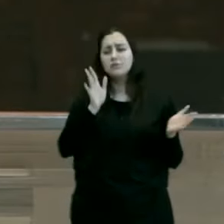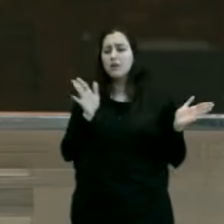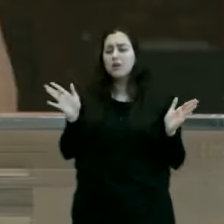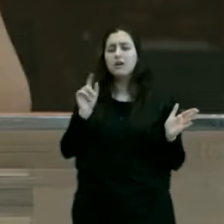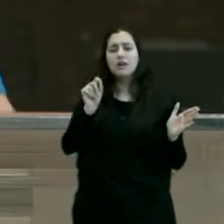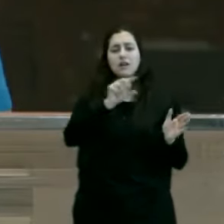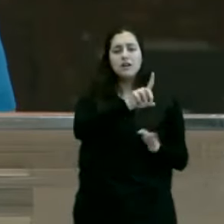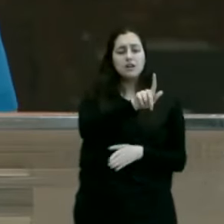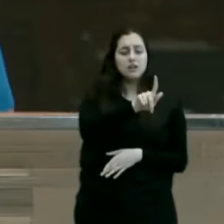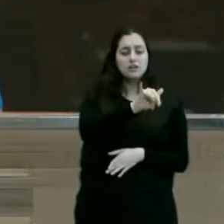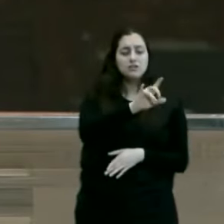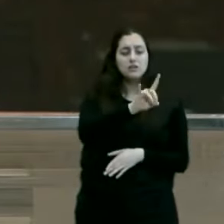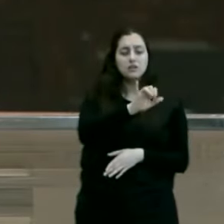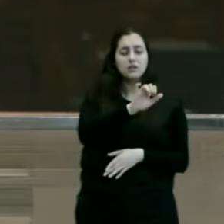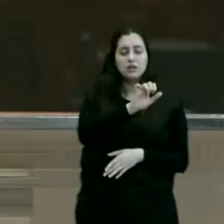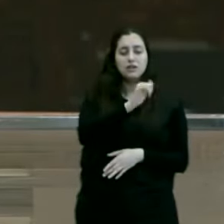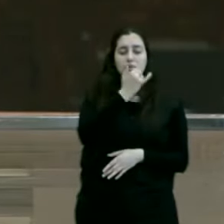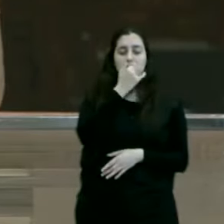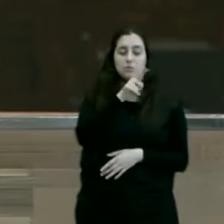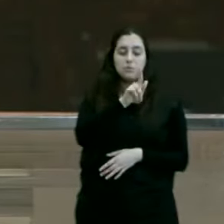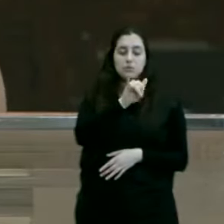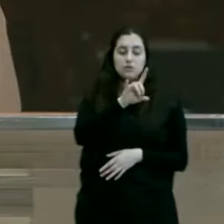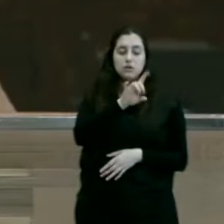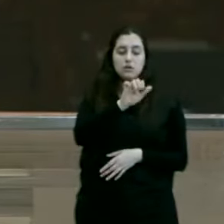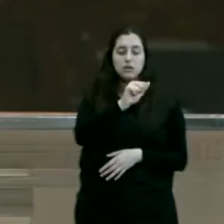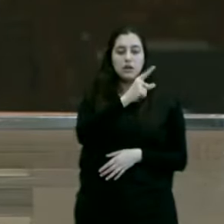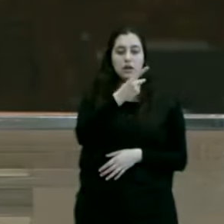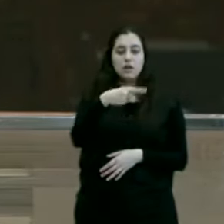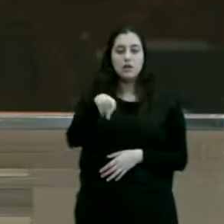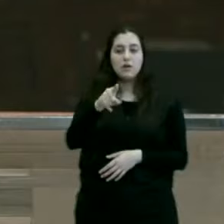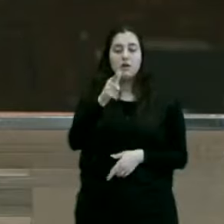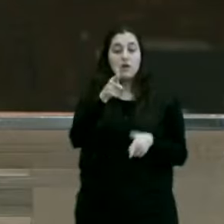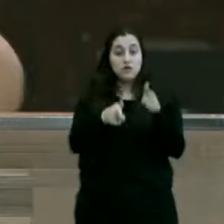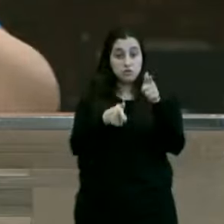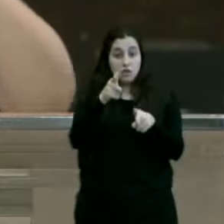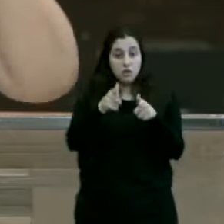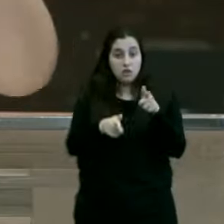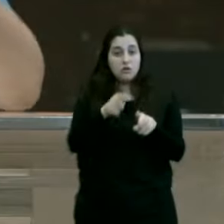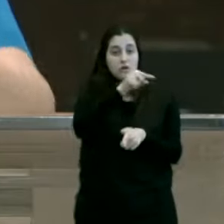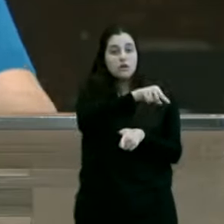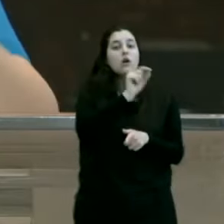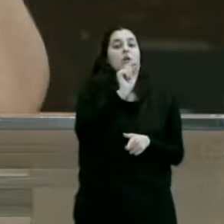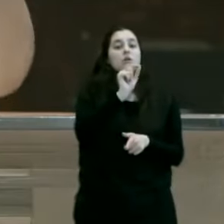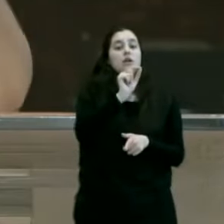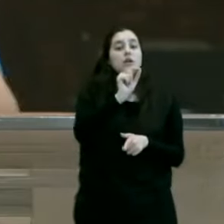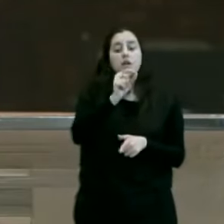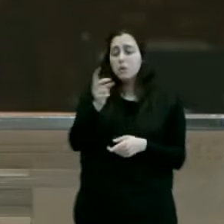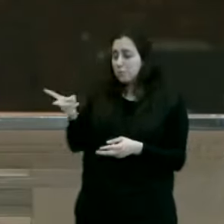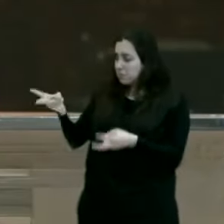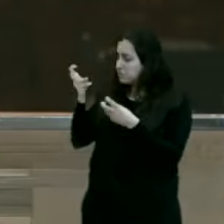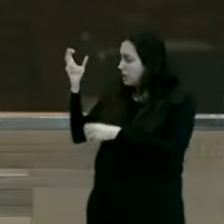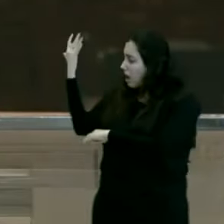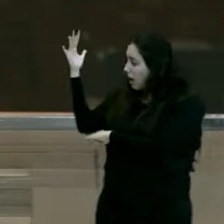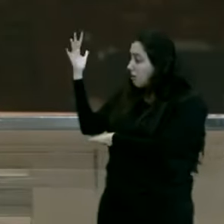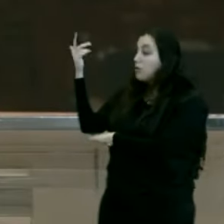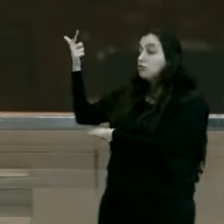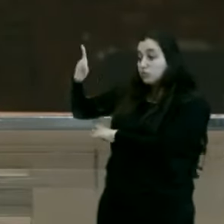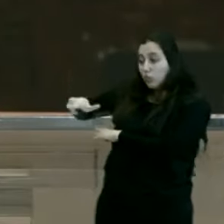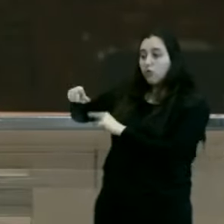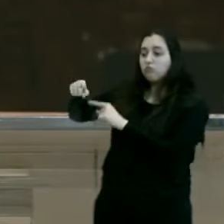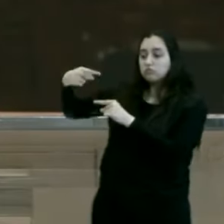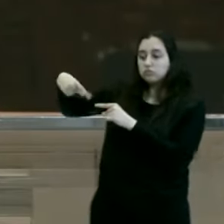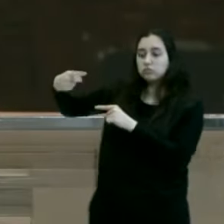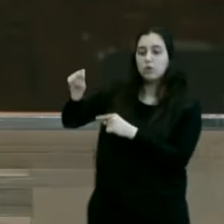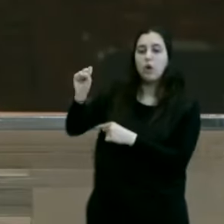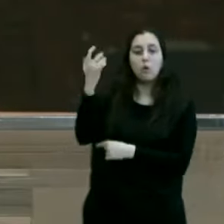Gideão teve com o anjo do Senhor, ali naquela árvore, aconteceram outros episódios e encontros que nós vamos